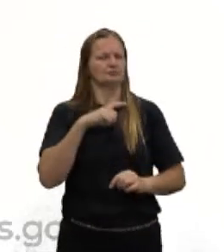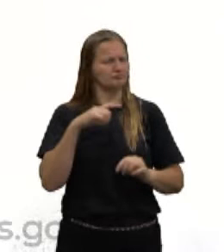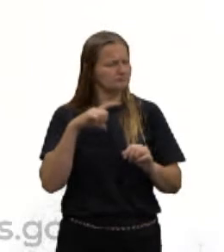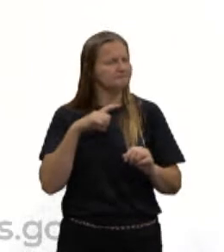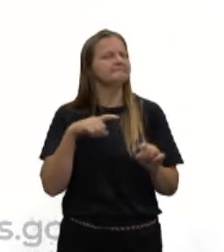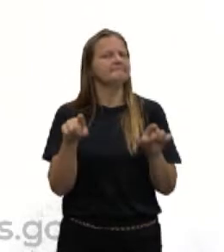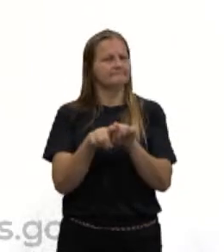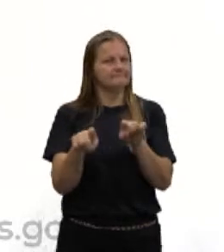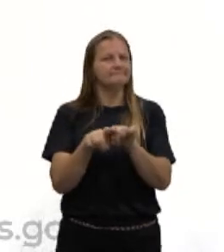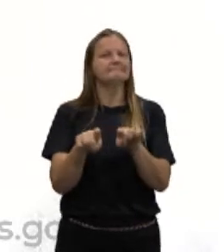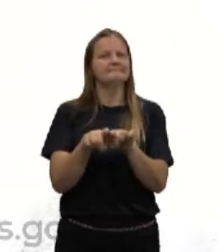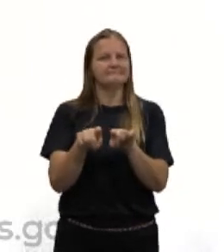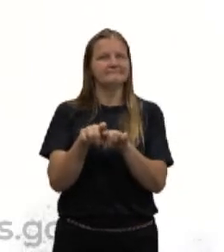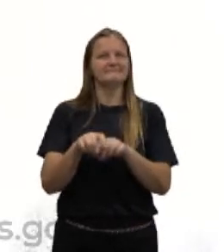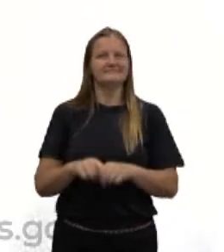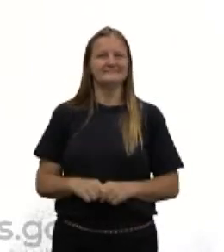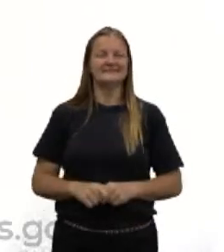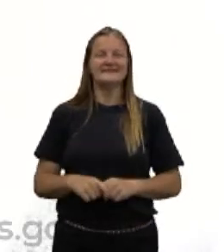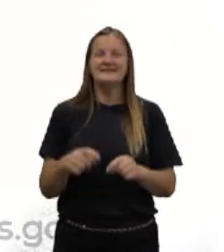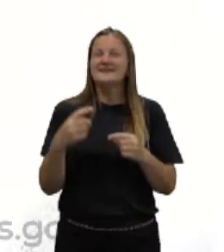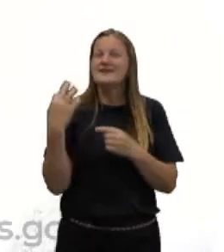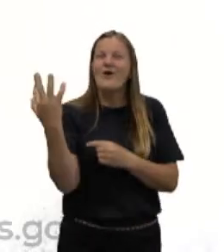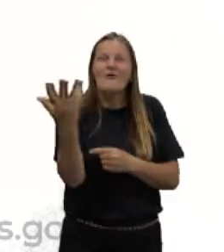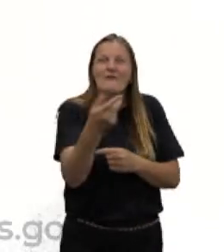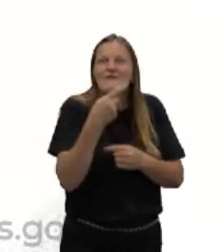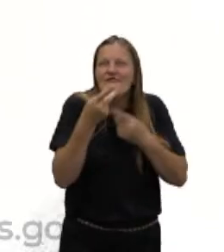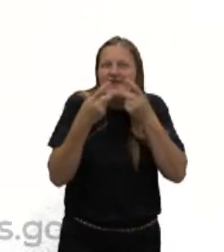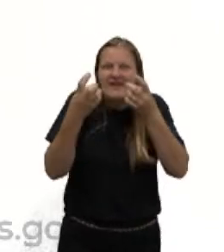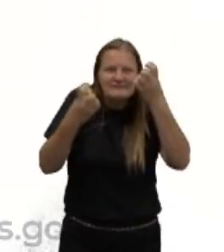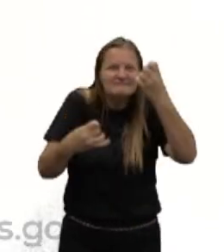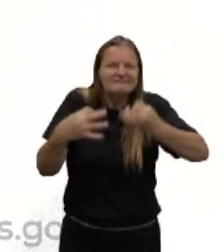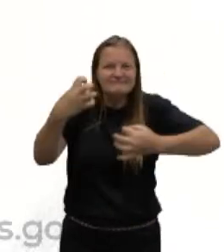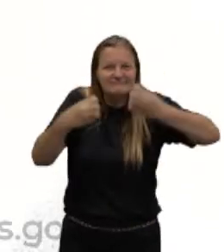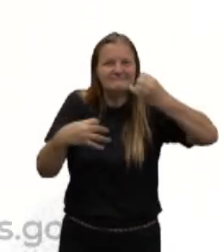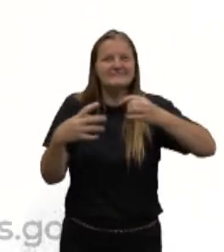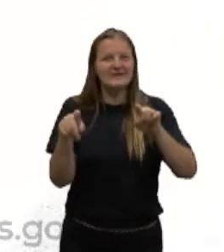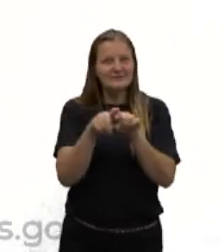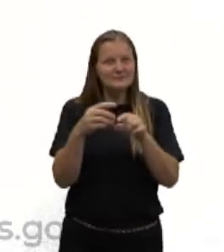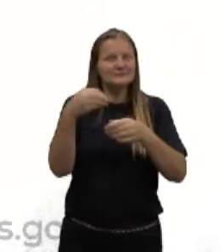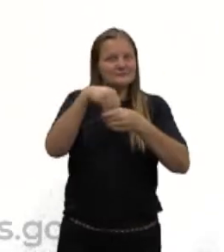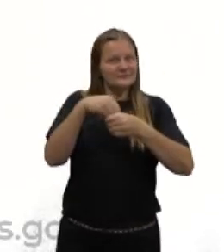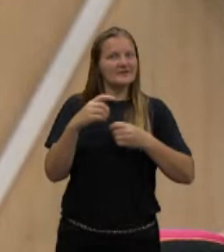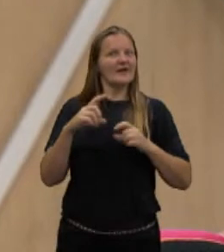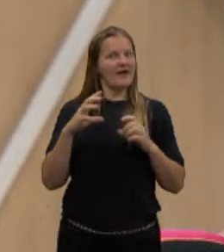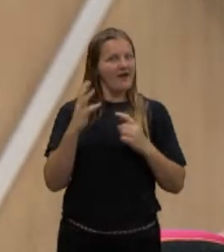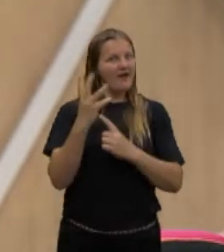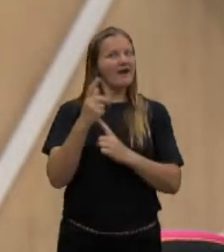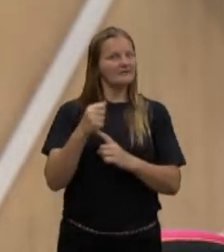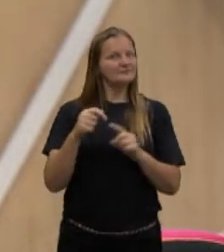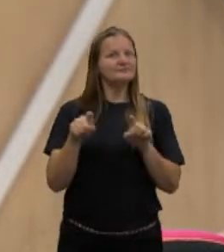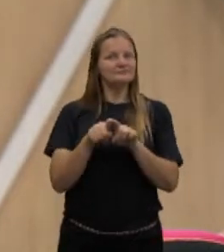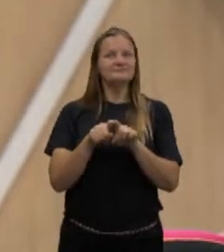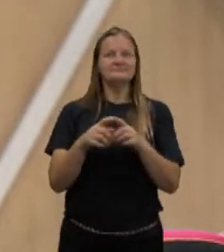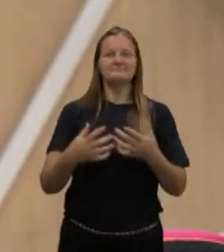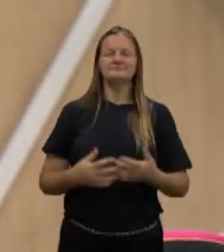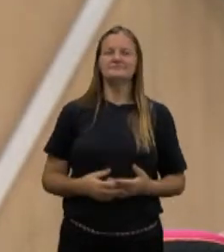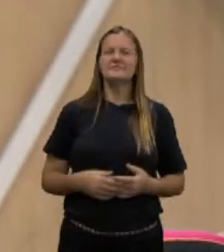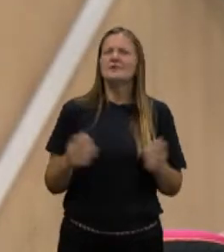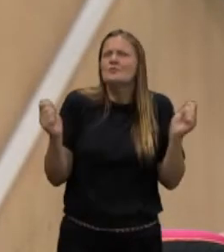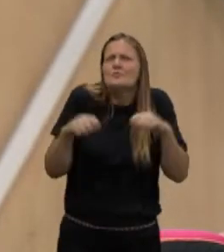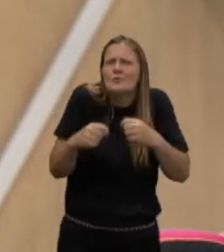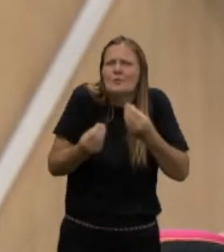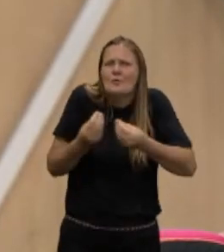também. Né? É tudo isso aí que tu disseste. E, claro, que eu não